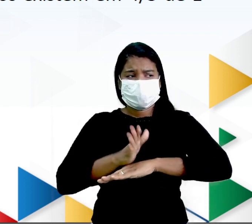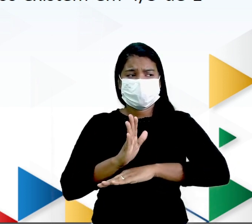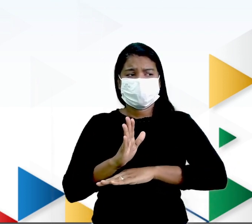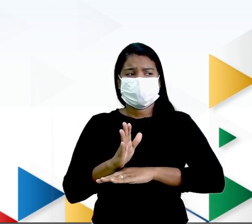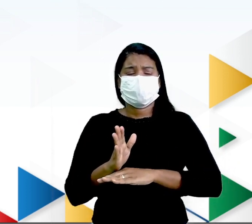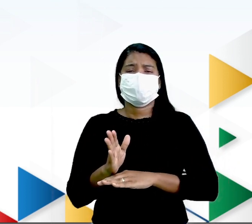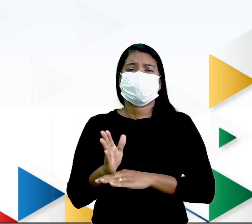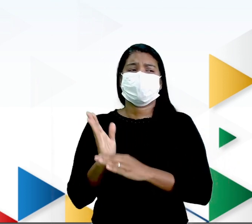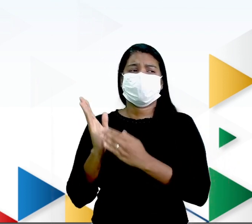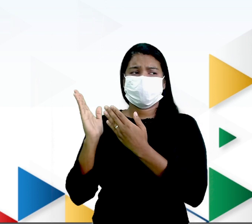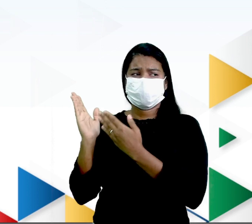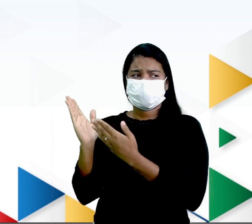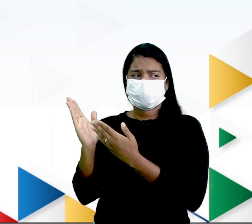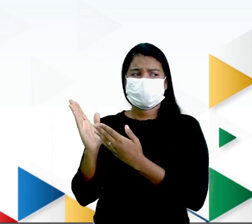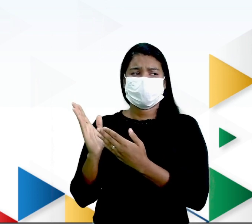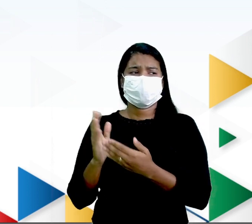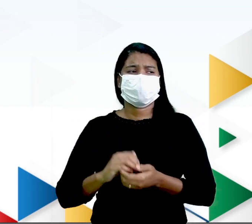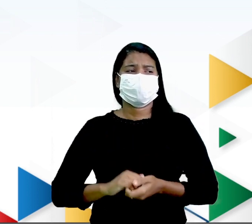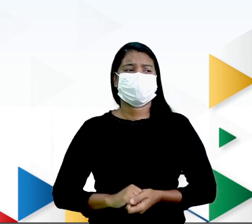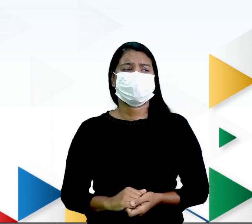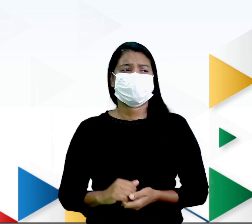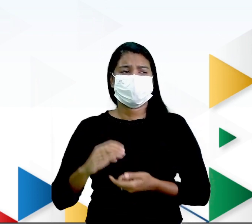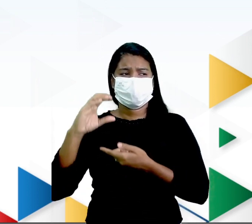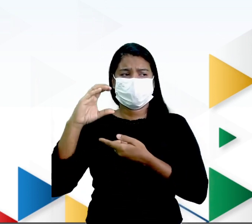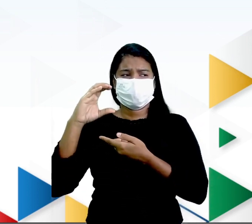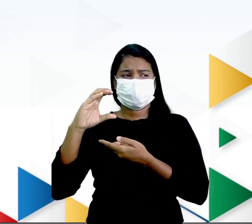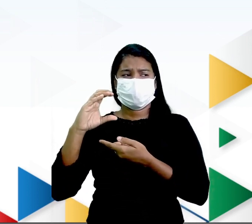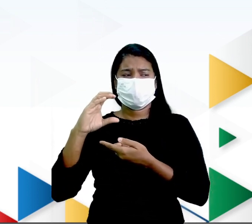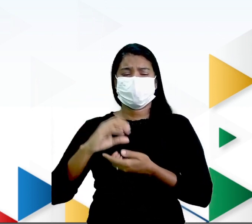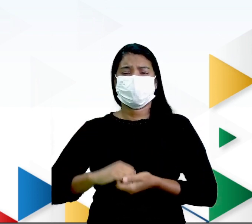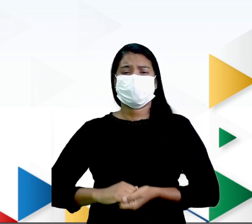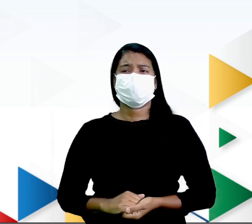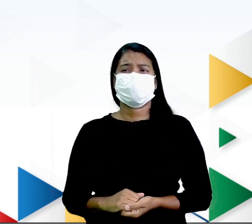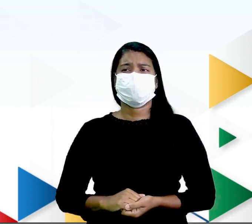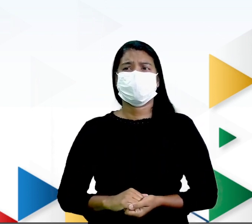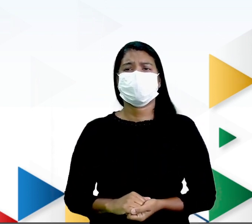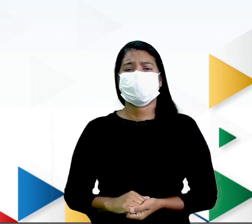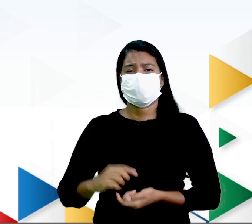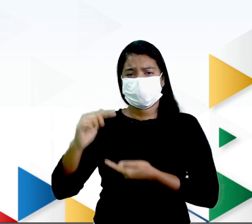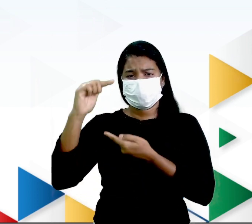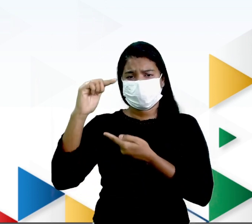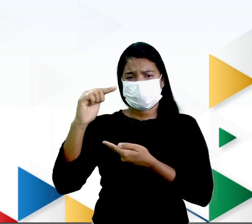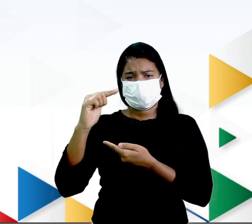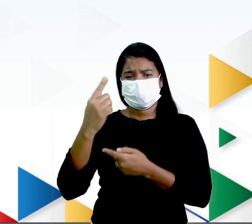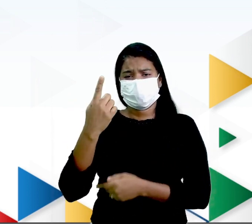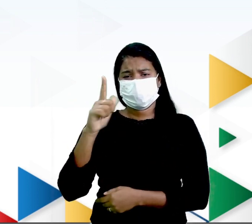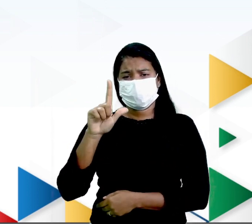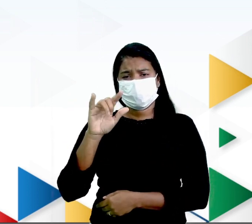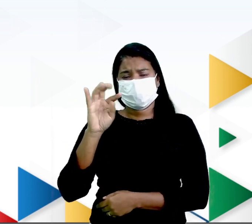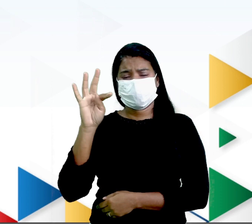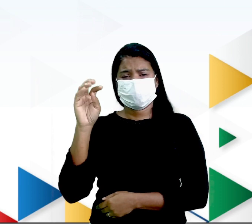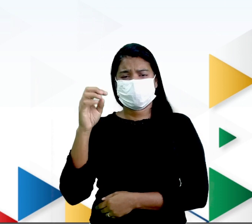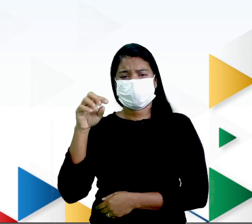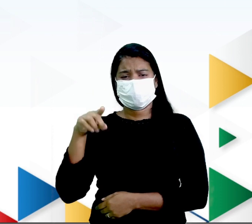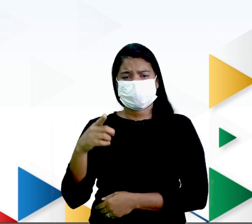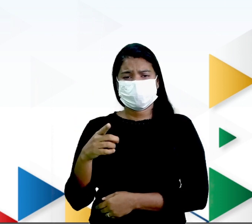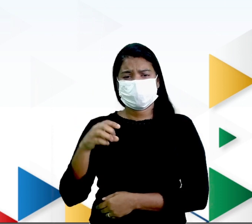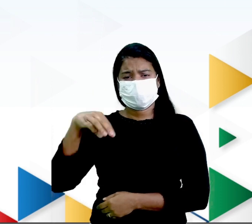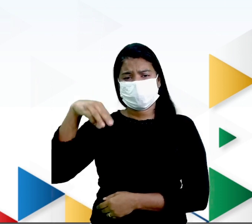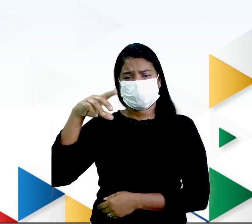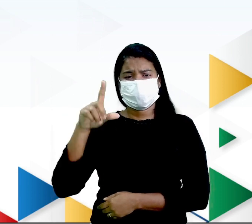isso, ok? Vamos para a letra C? Como 1 litro tem 1000 ml, quantos mililitros